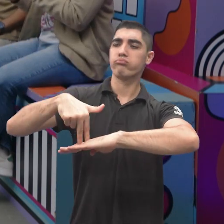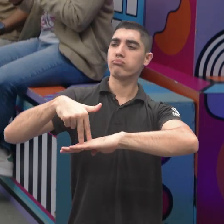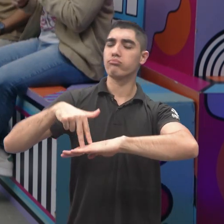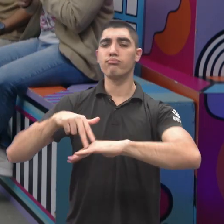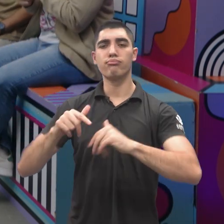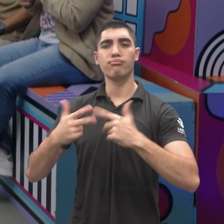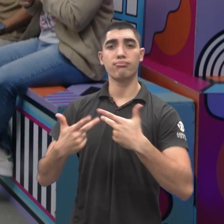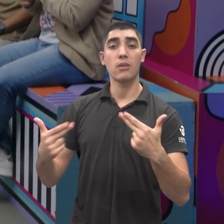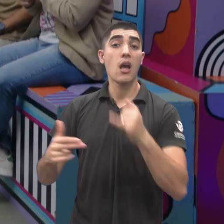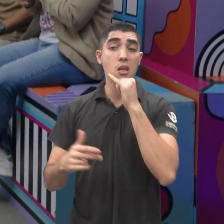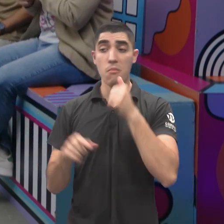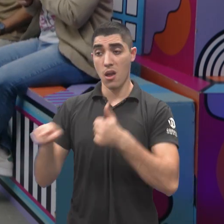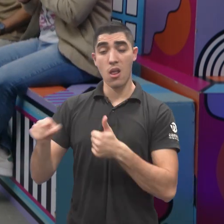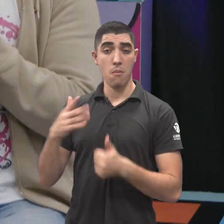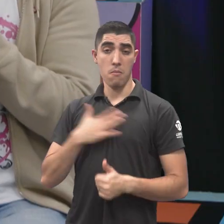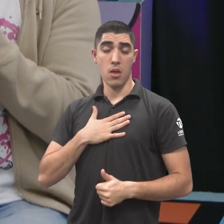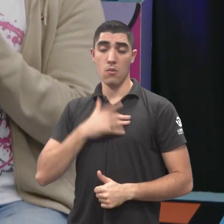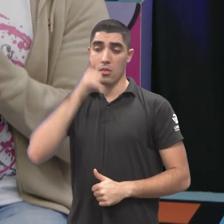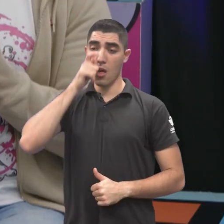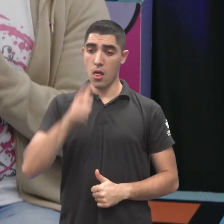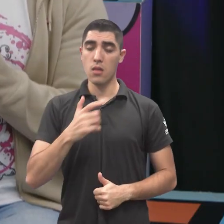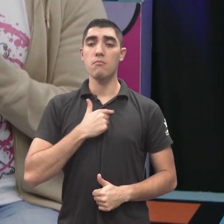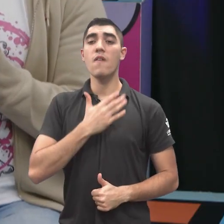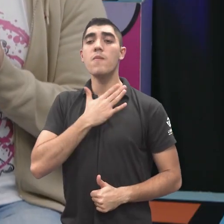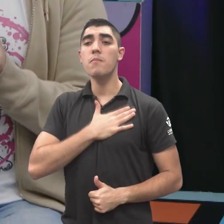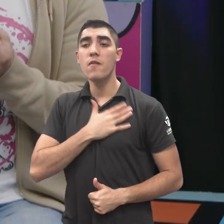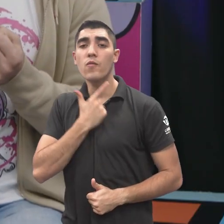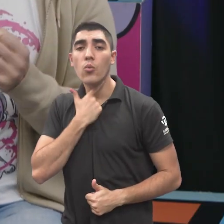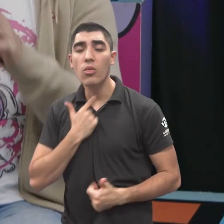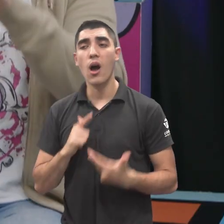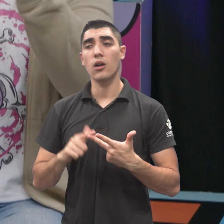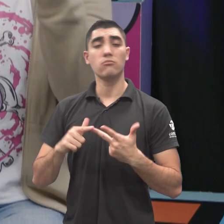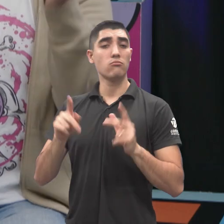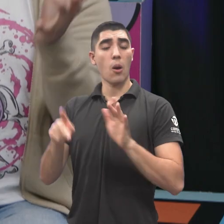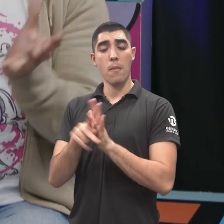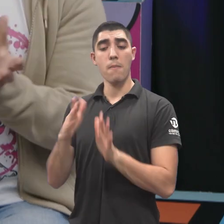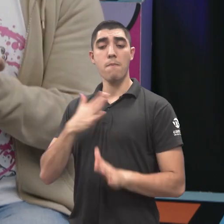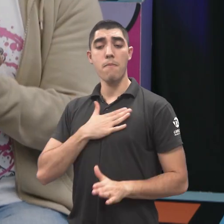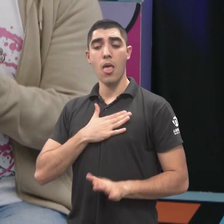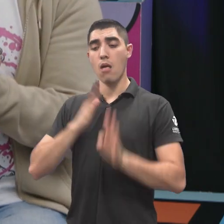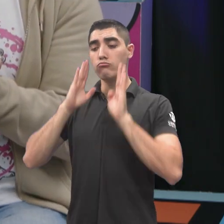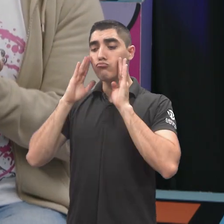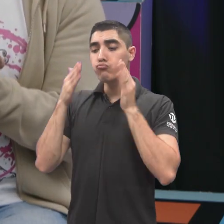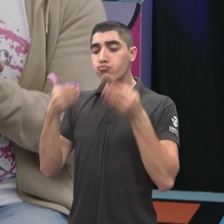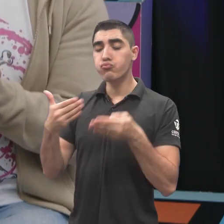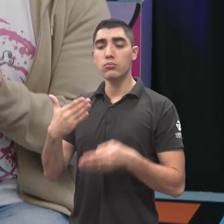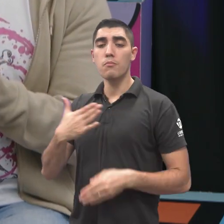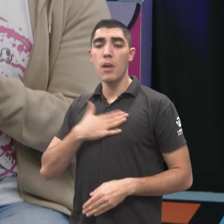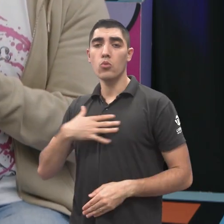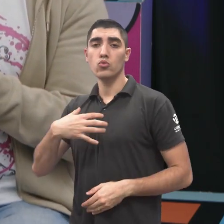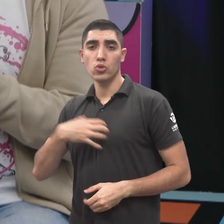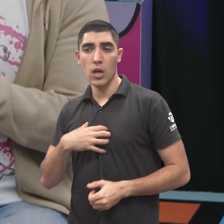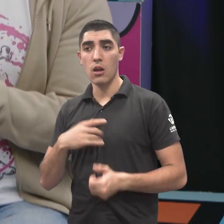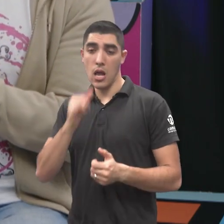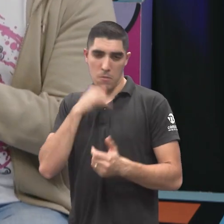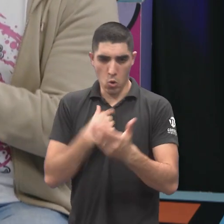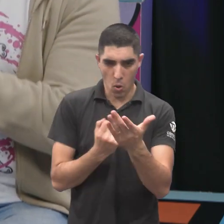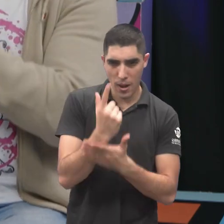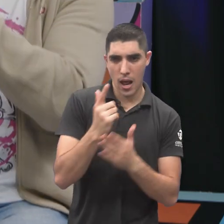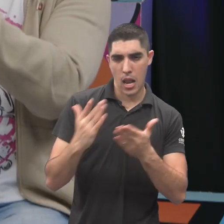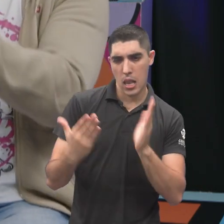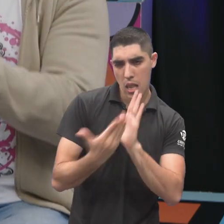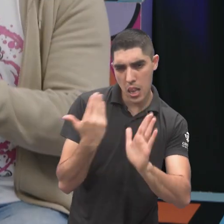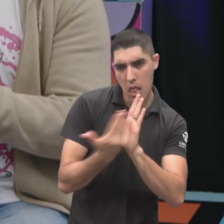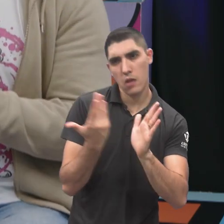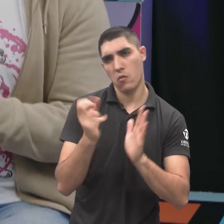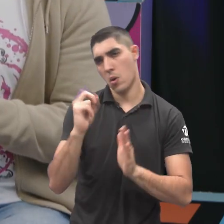conteúdo que ele consome vem de acordo com os interesses dele, então ele só vai ficar dentro daquela bolha que é de interesse dele, você vai ter acesso a um